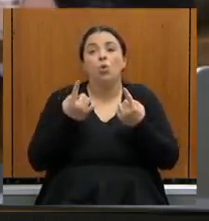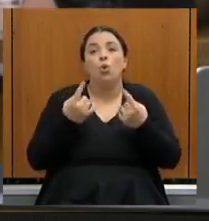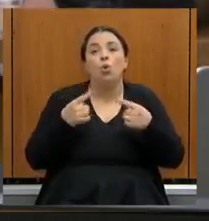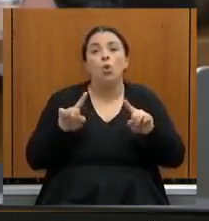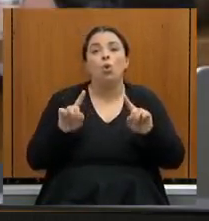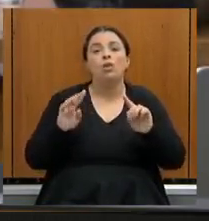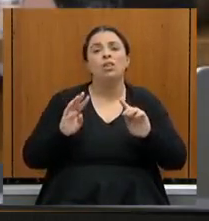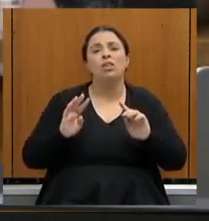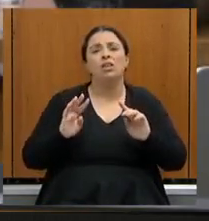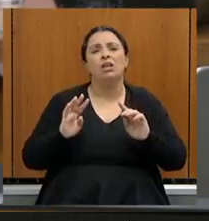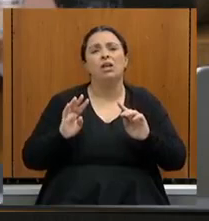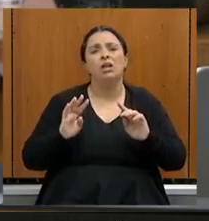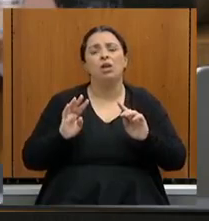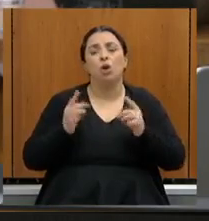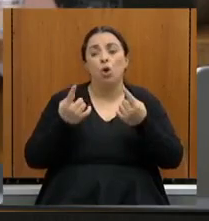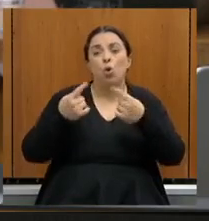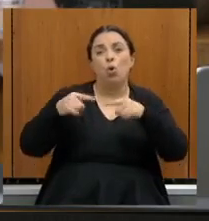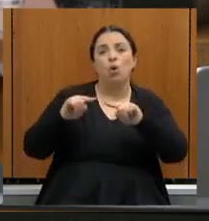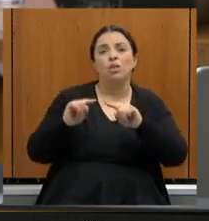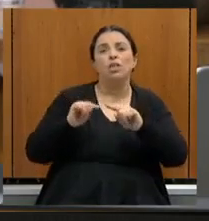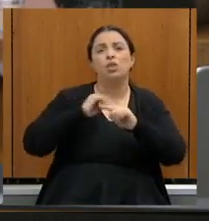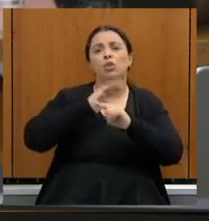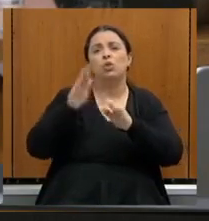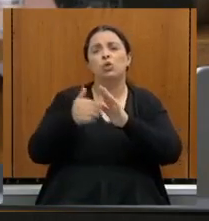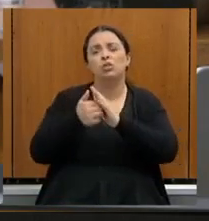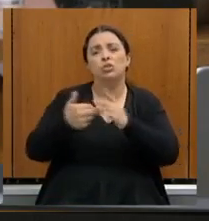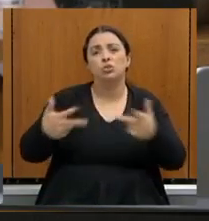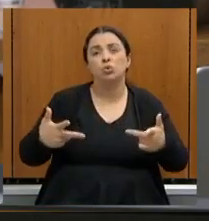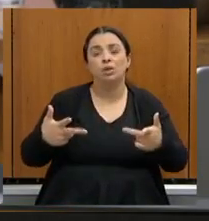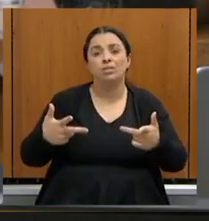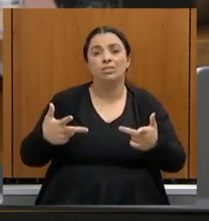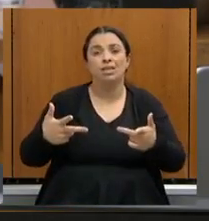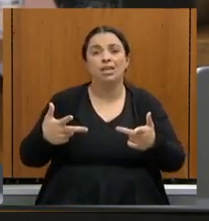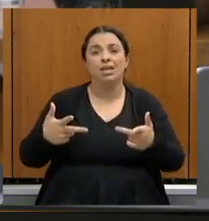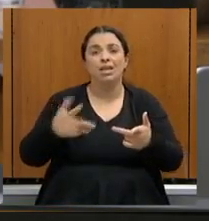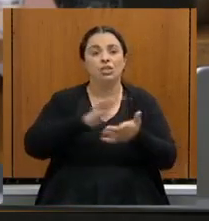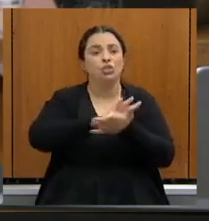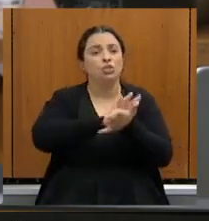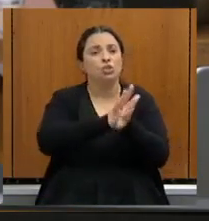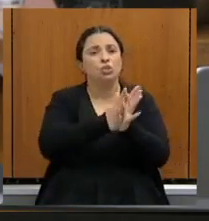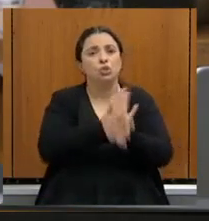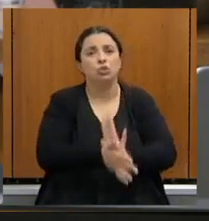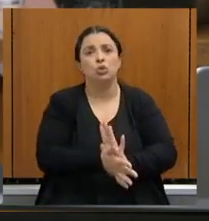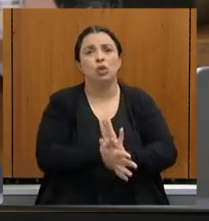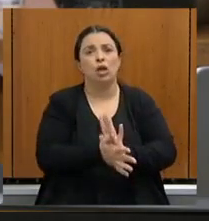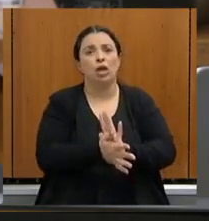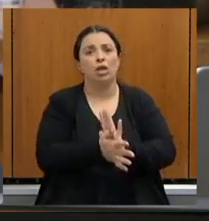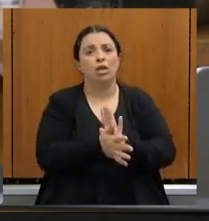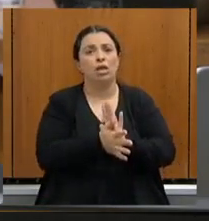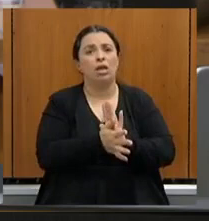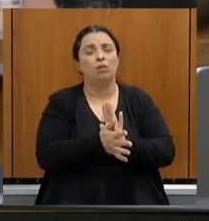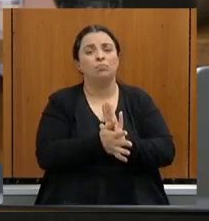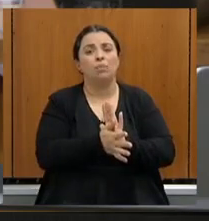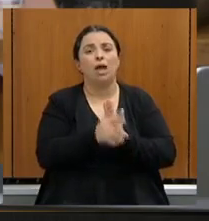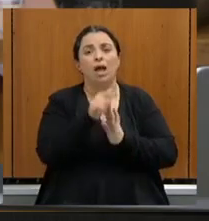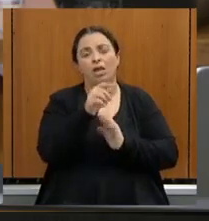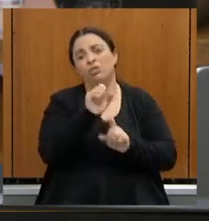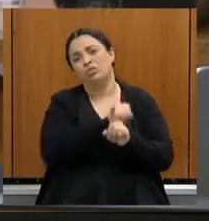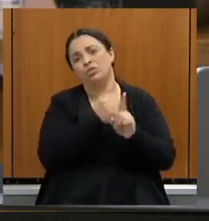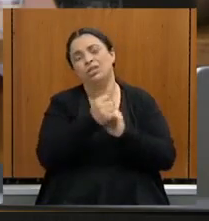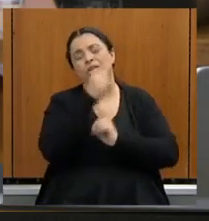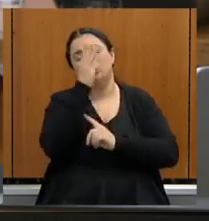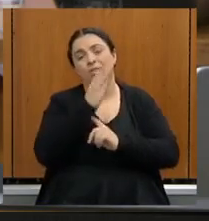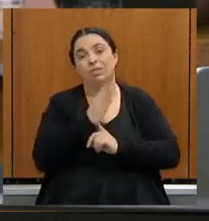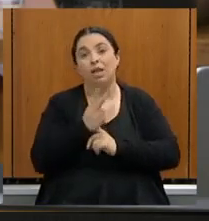fere a sociedade brasileira nas suas mais variadas formas e a cultura a